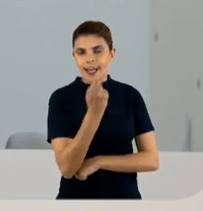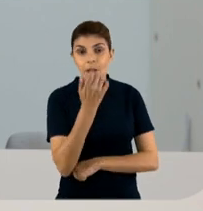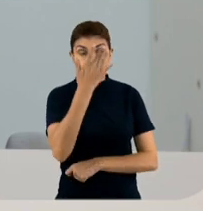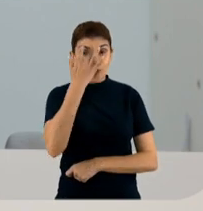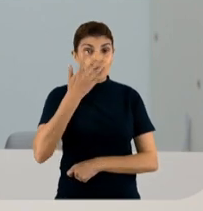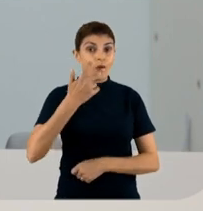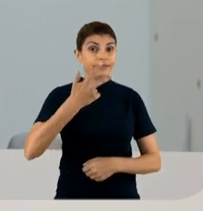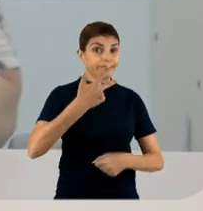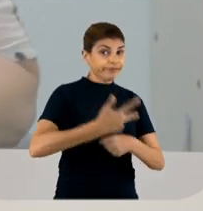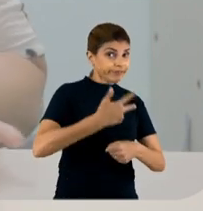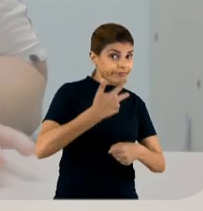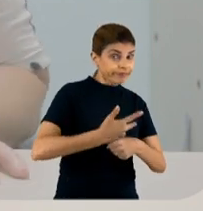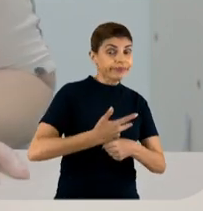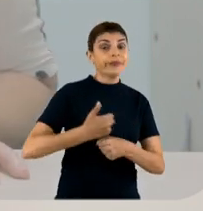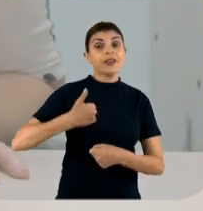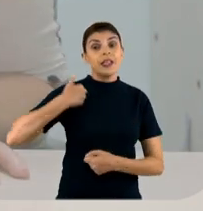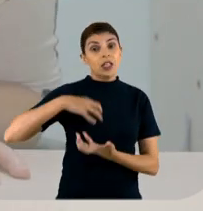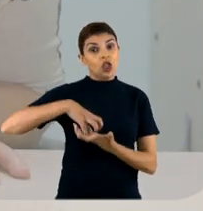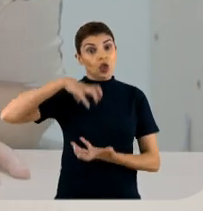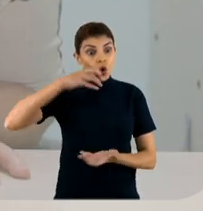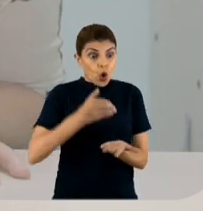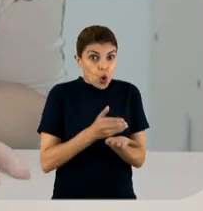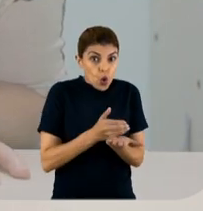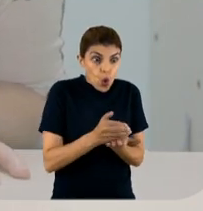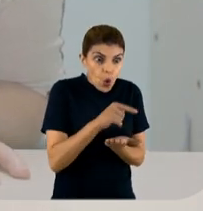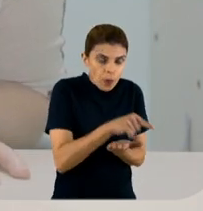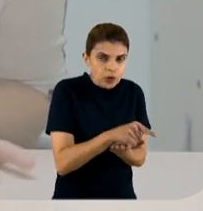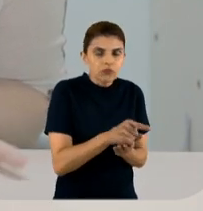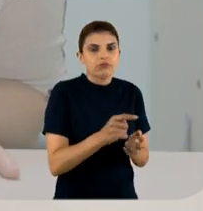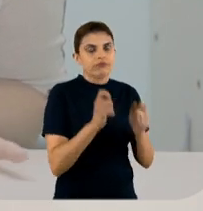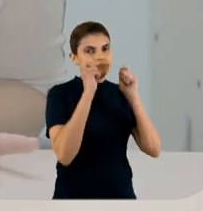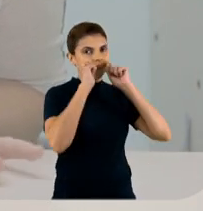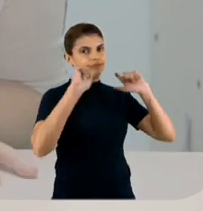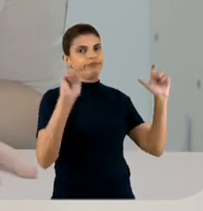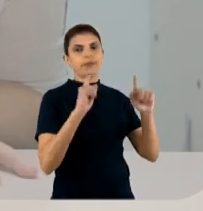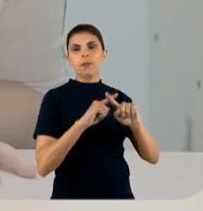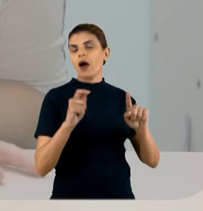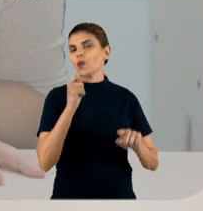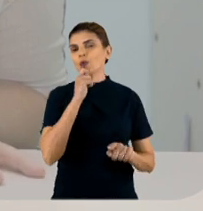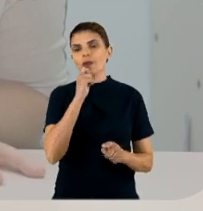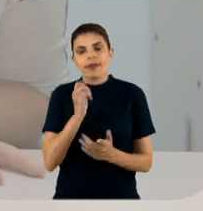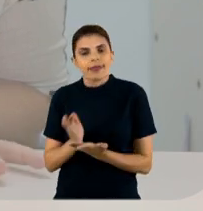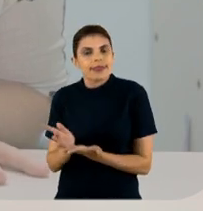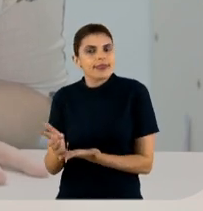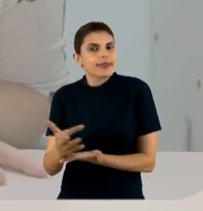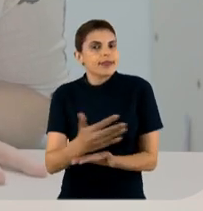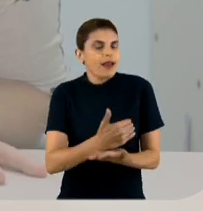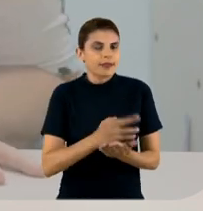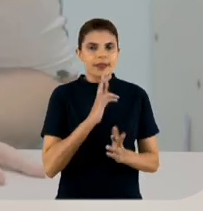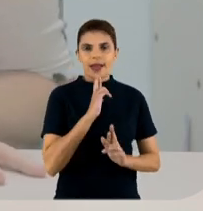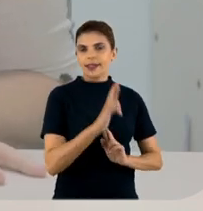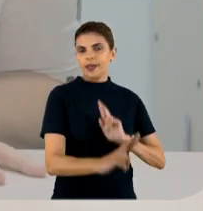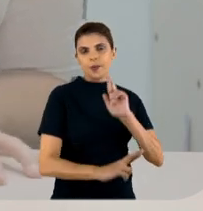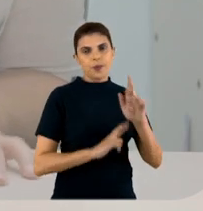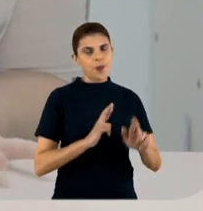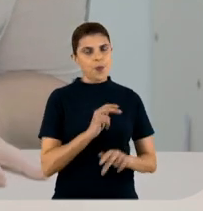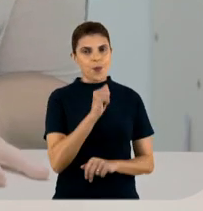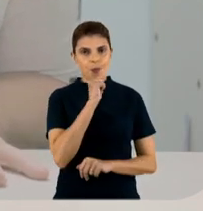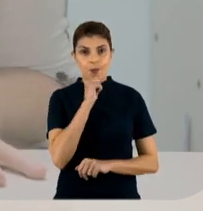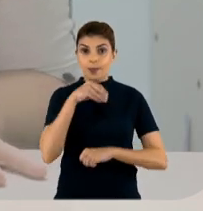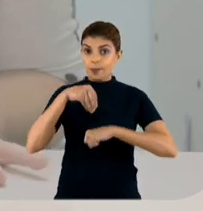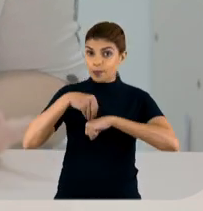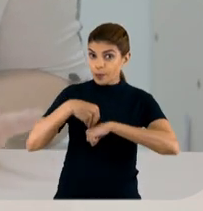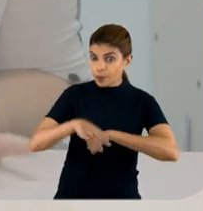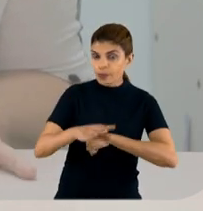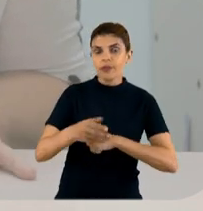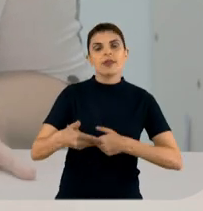o momento ideal de tratar fosse nesse iniciozinho do quadro né mas isso ainda a gente não tem dados para responder isso daí então